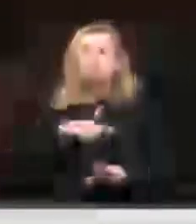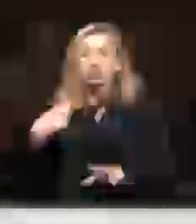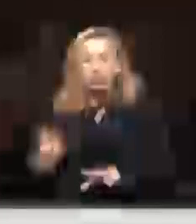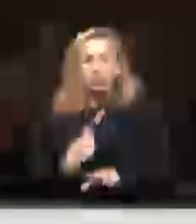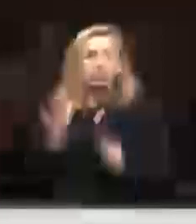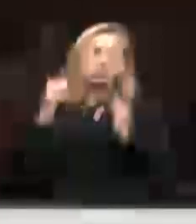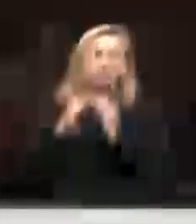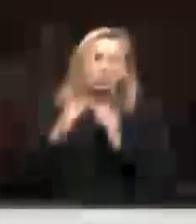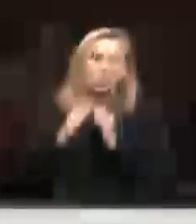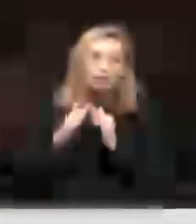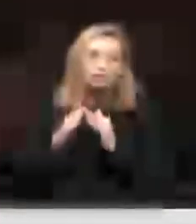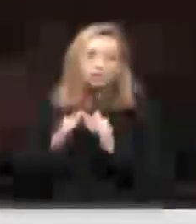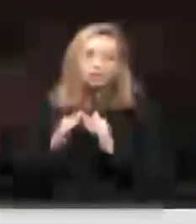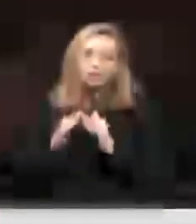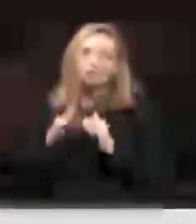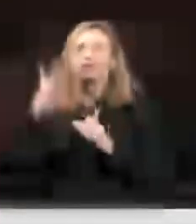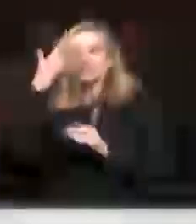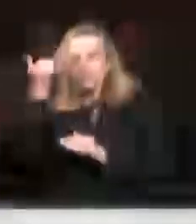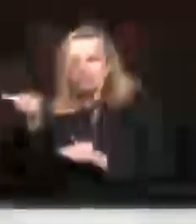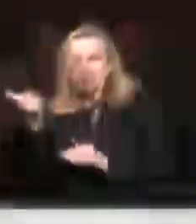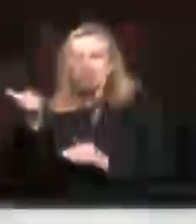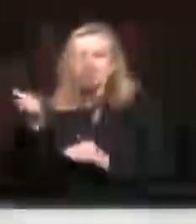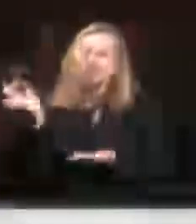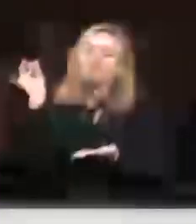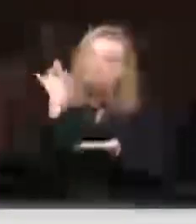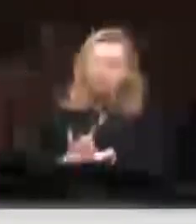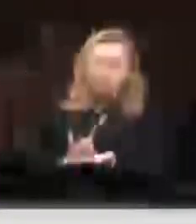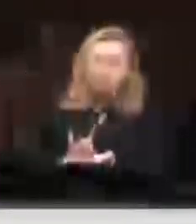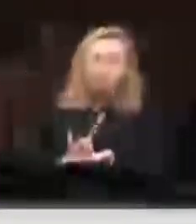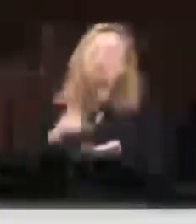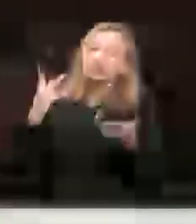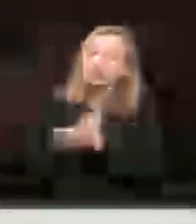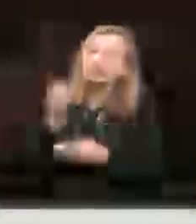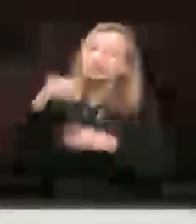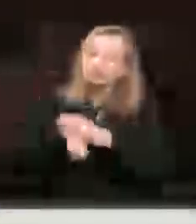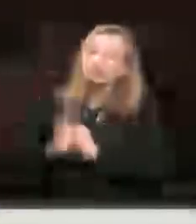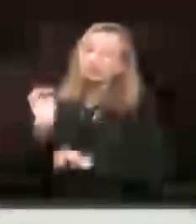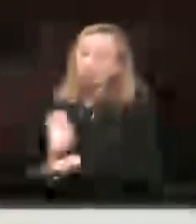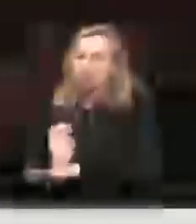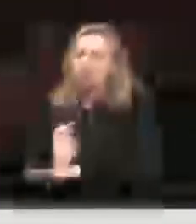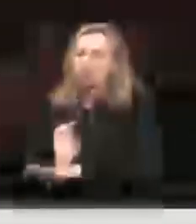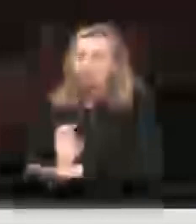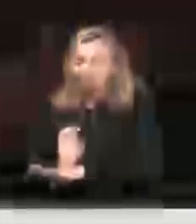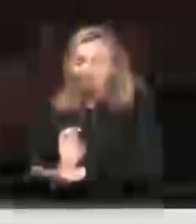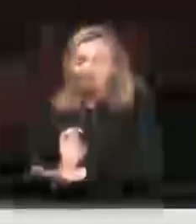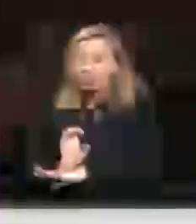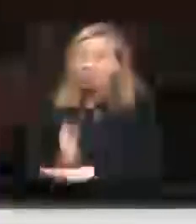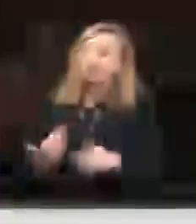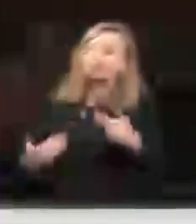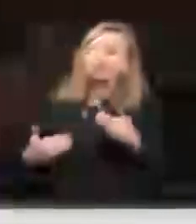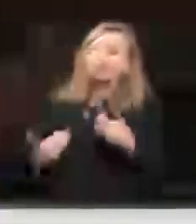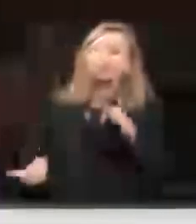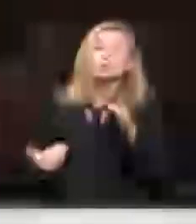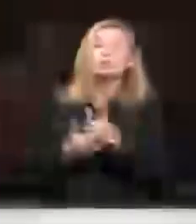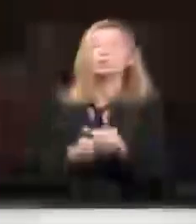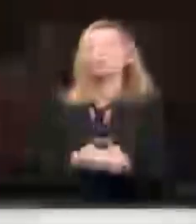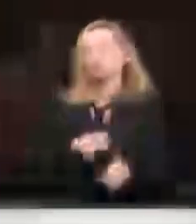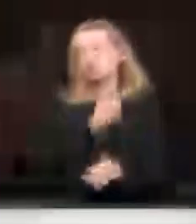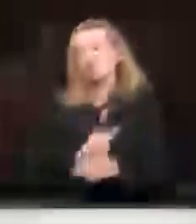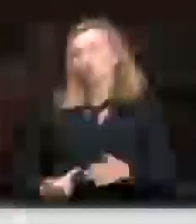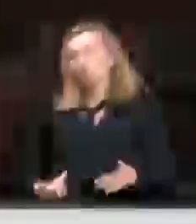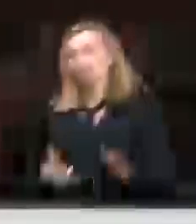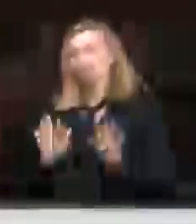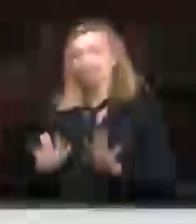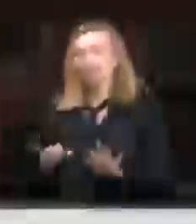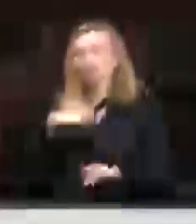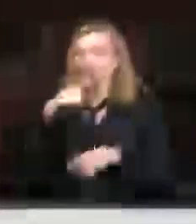desta casa sabemos a realidade que vive o nosso Estado, através dos últimos governos. Eu não